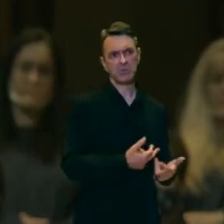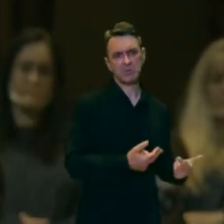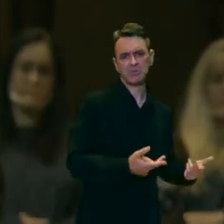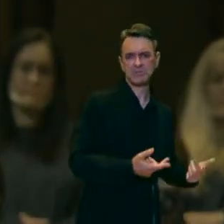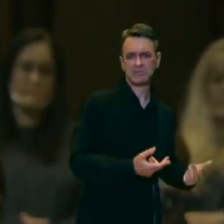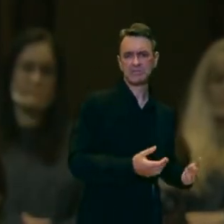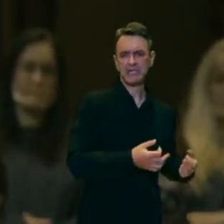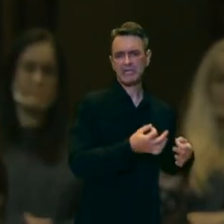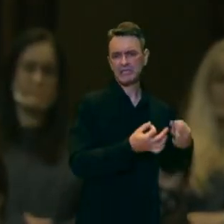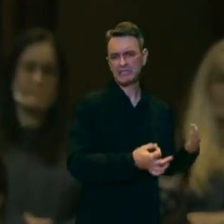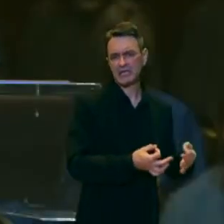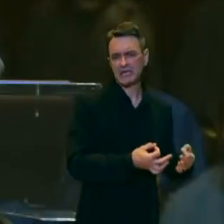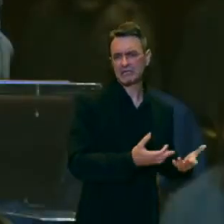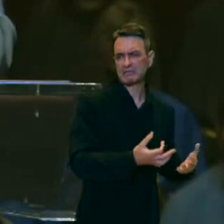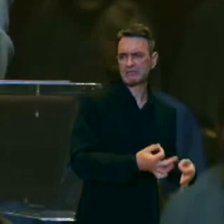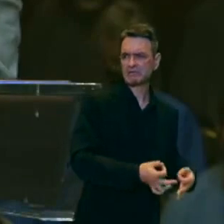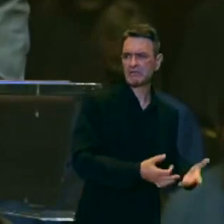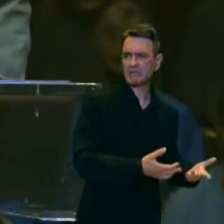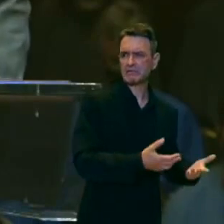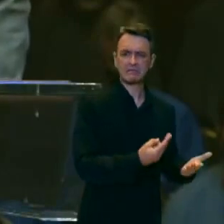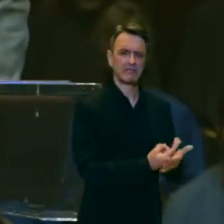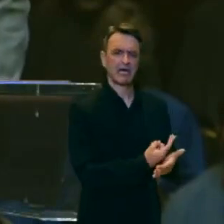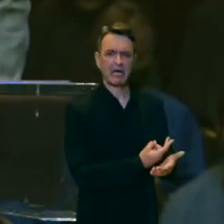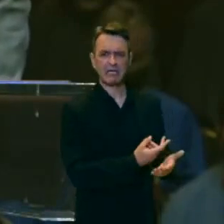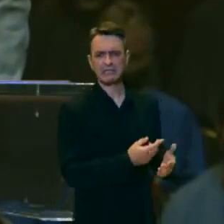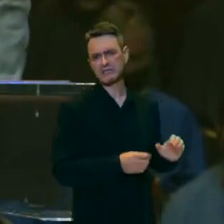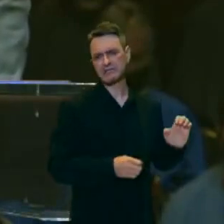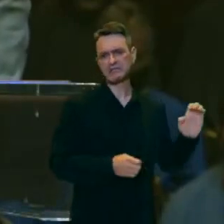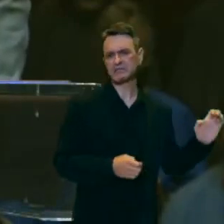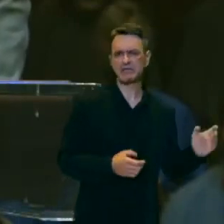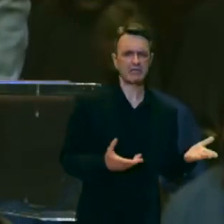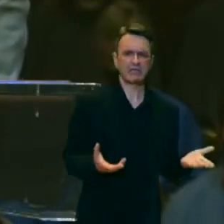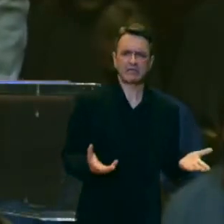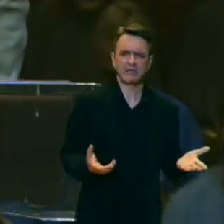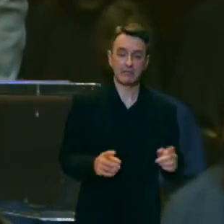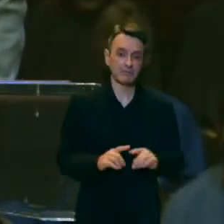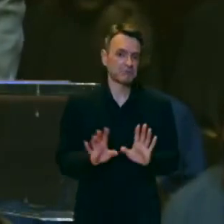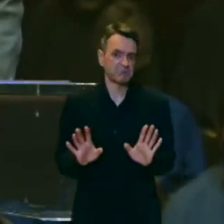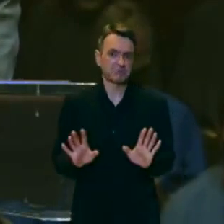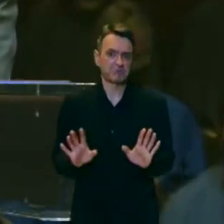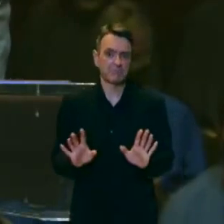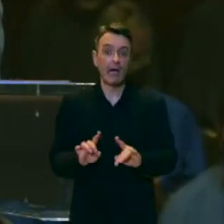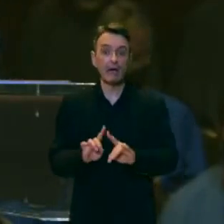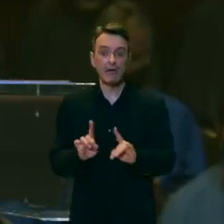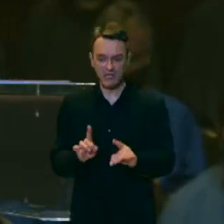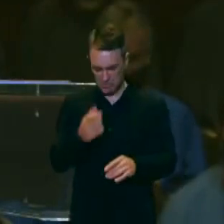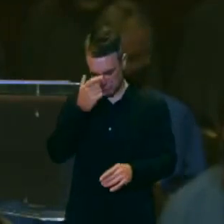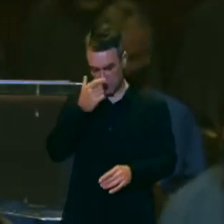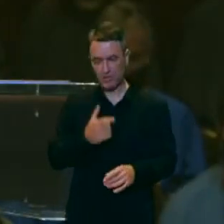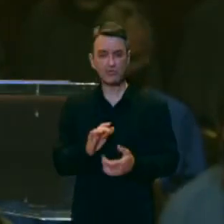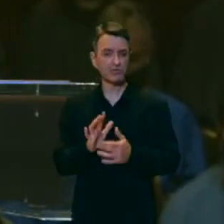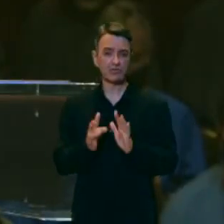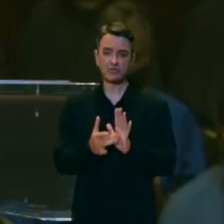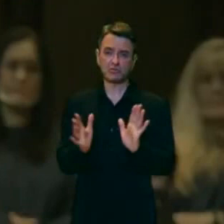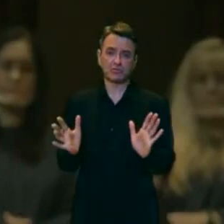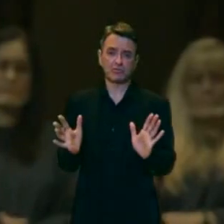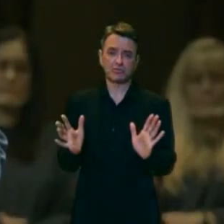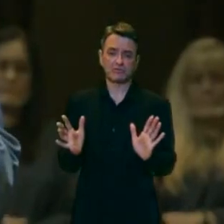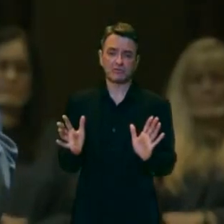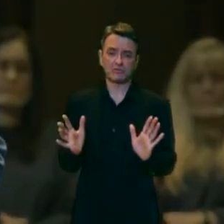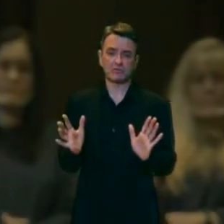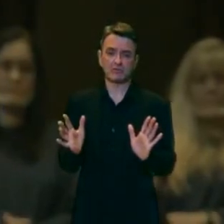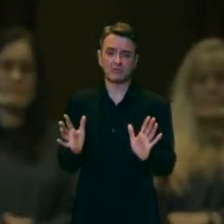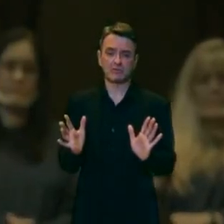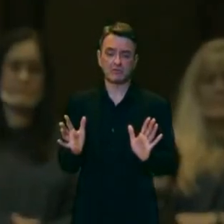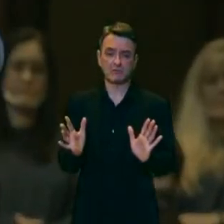de Deus, e eu não posso abraçar qualquer ideologia com todos os meus dedos e mão e pé.